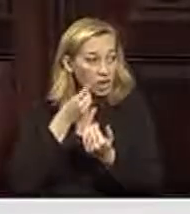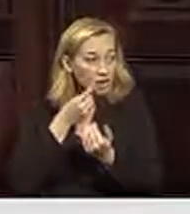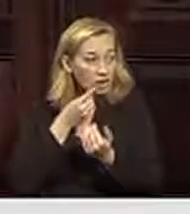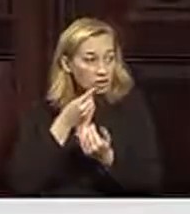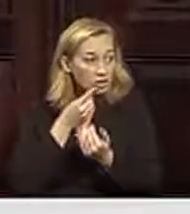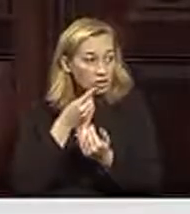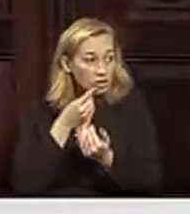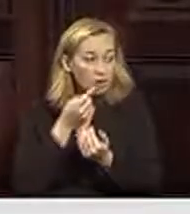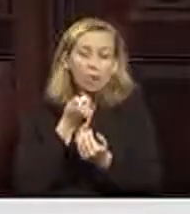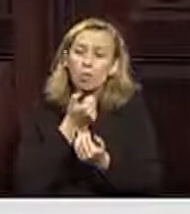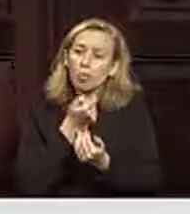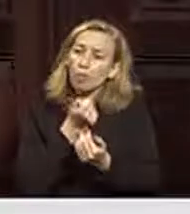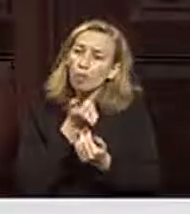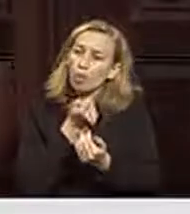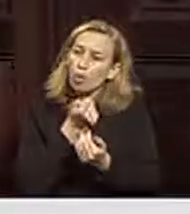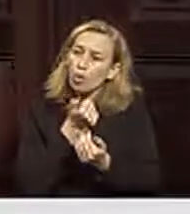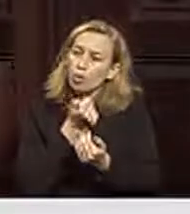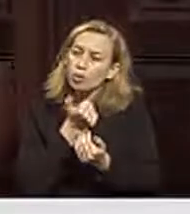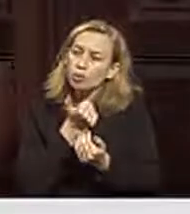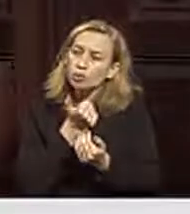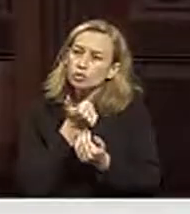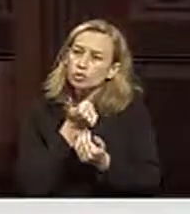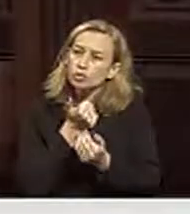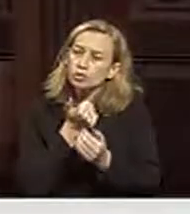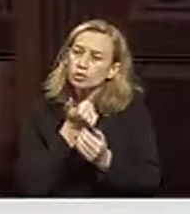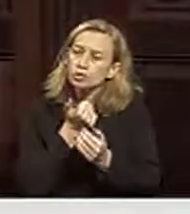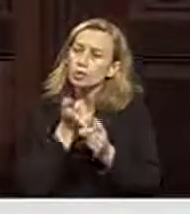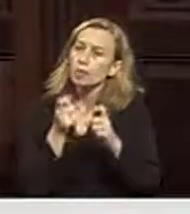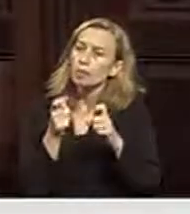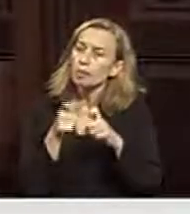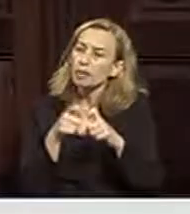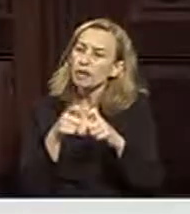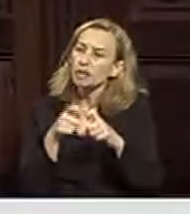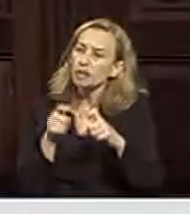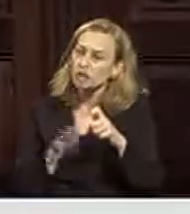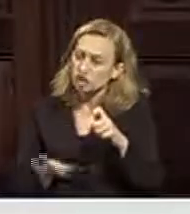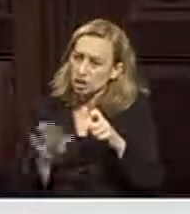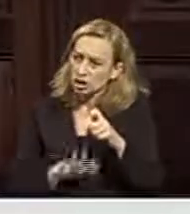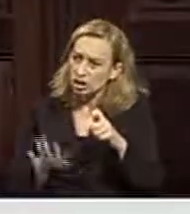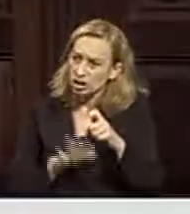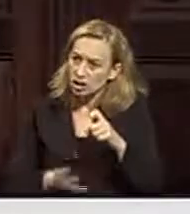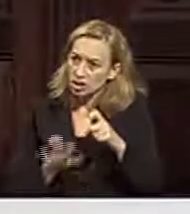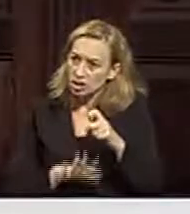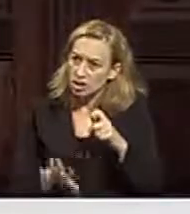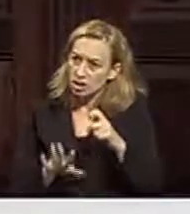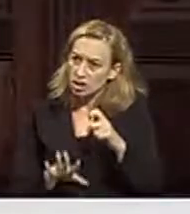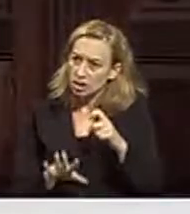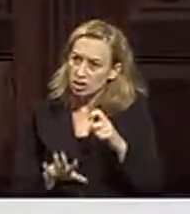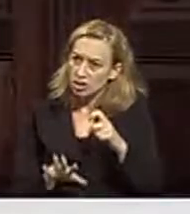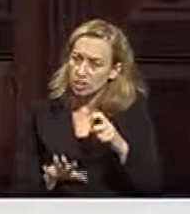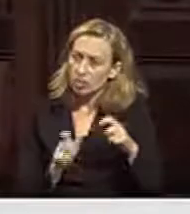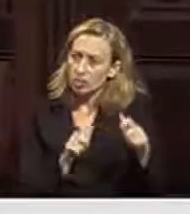são poucos os pediatras, são poucos os serviços de saúde